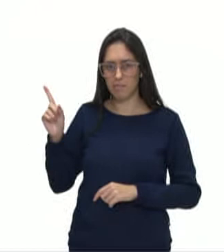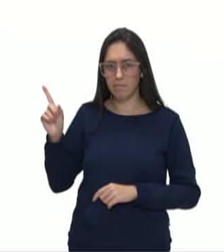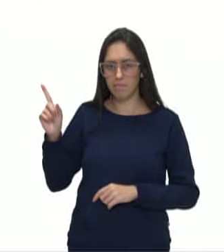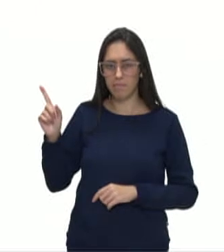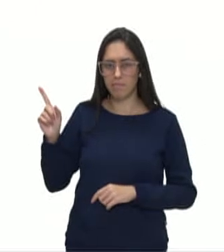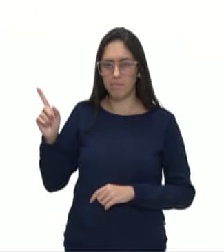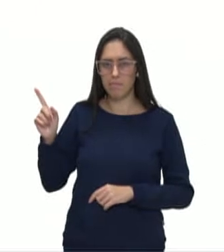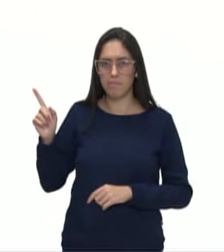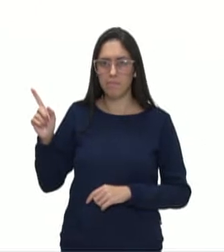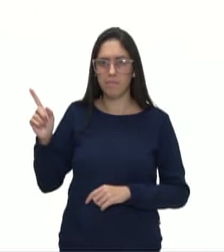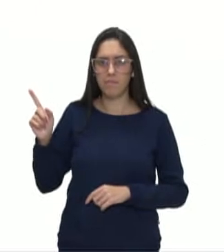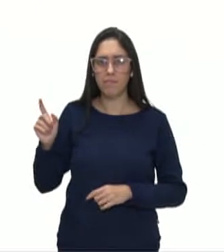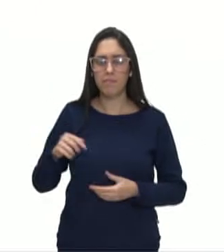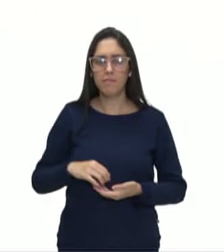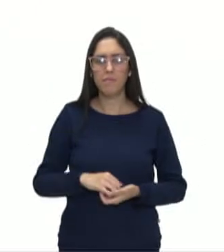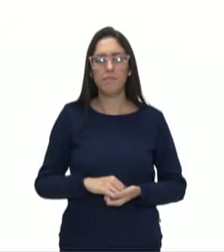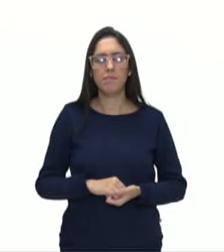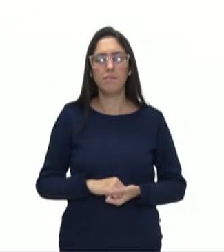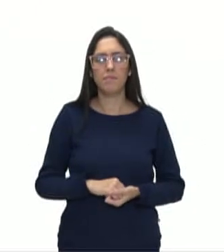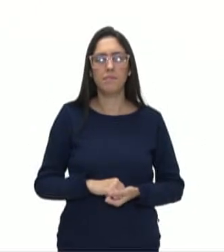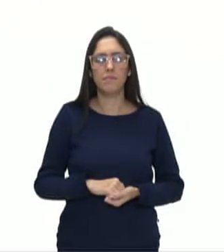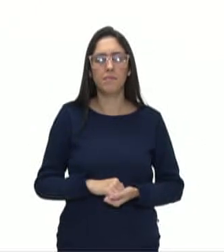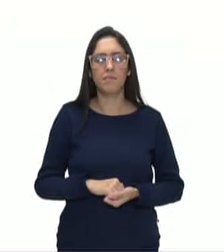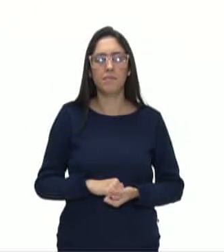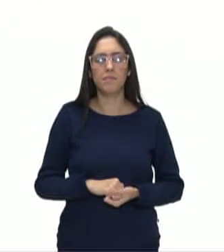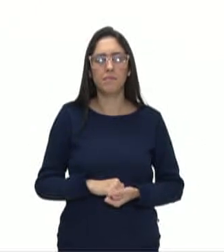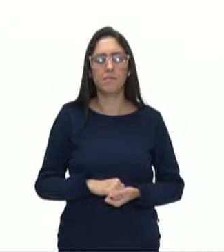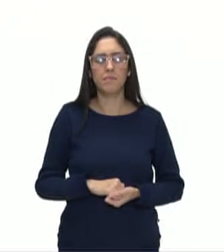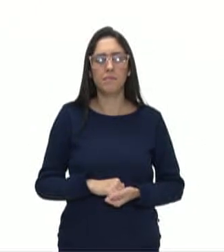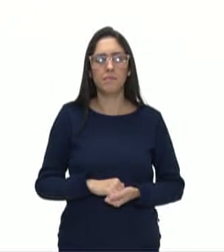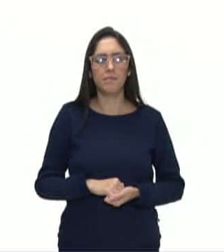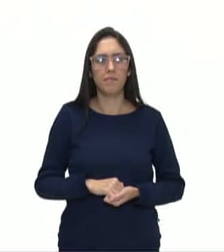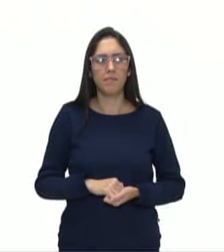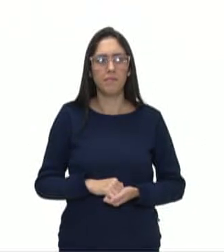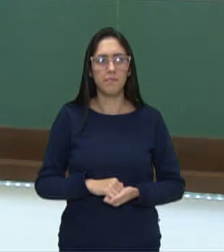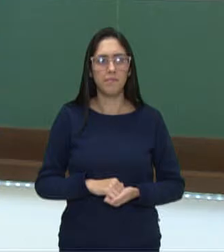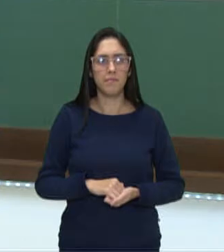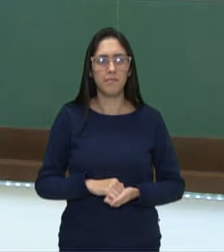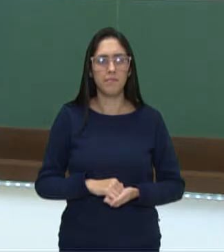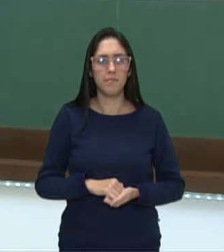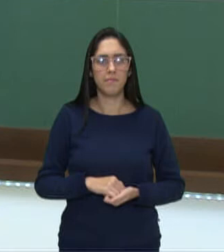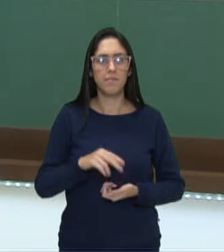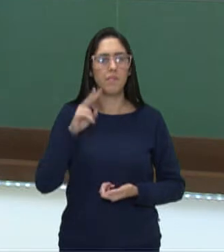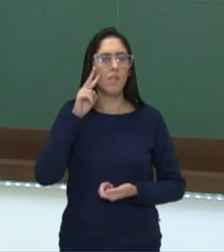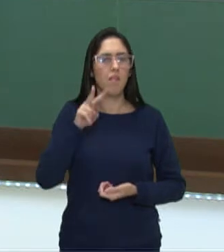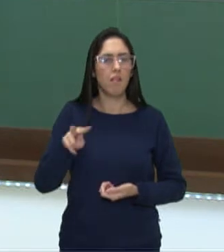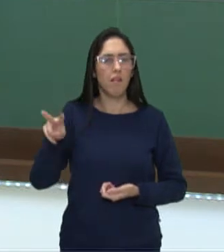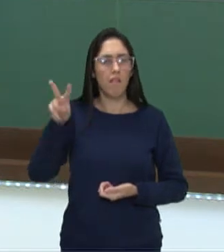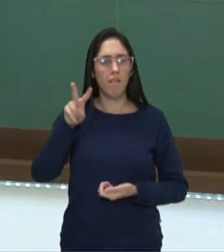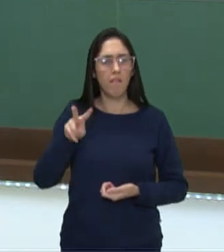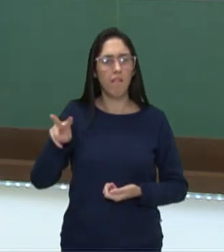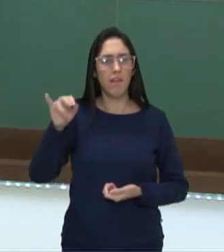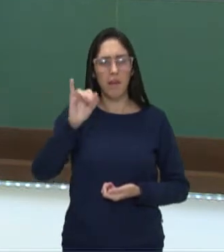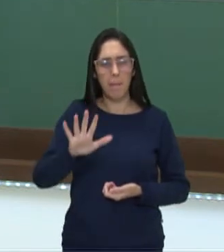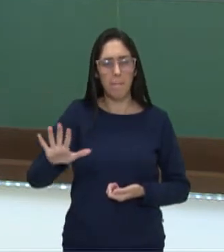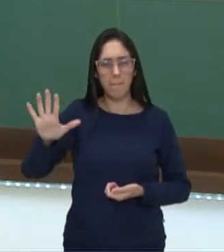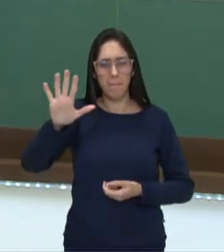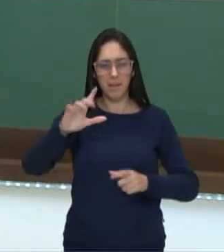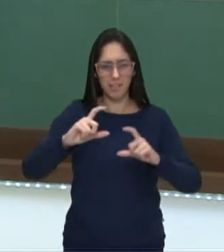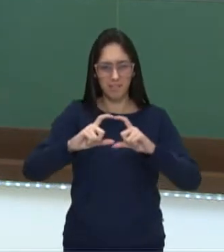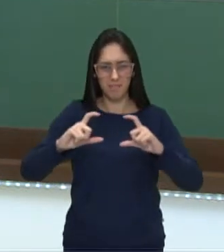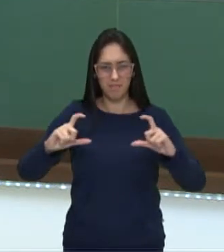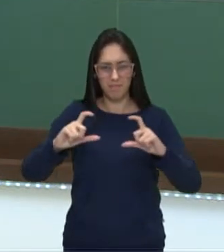en las nuevas tecnologias. Ou, observando aqui, né, a tira